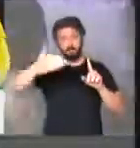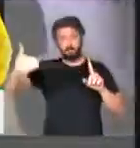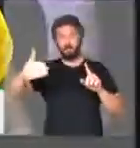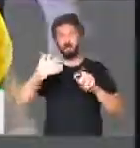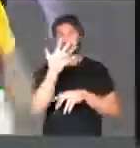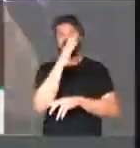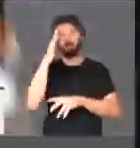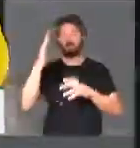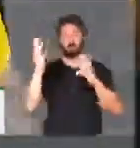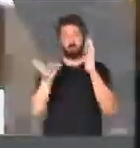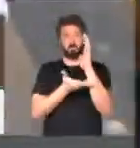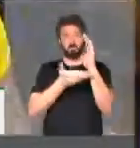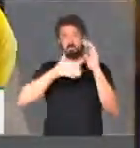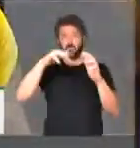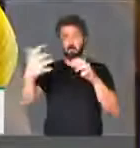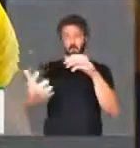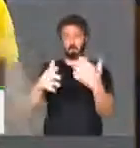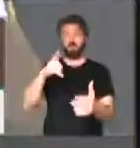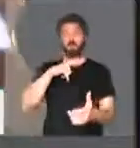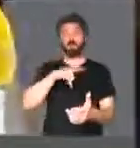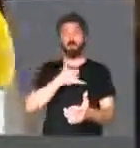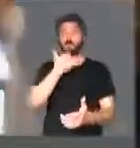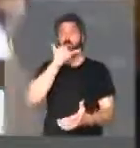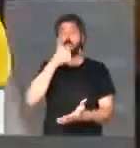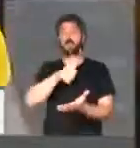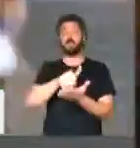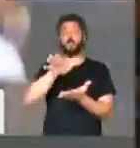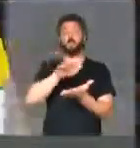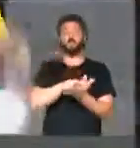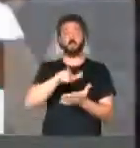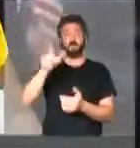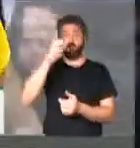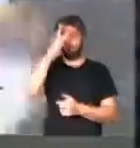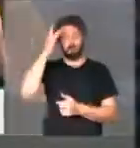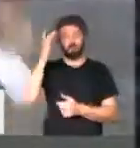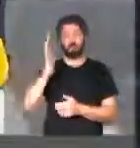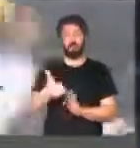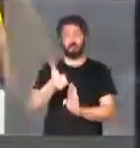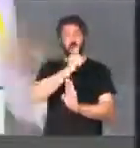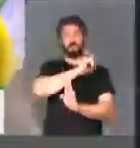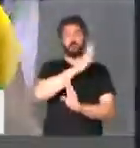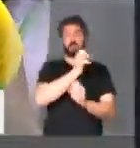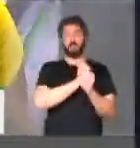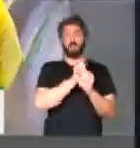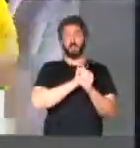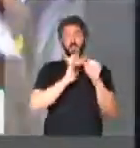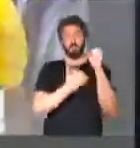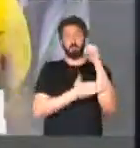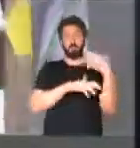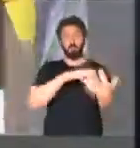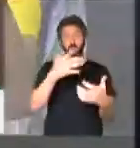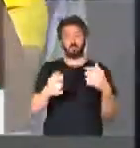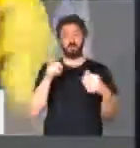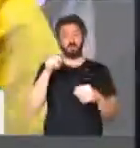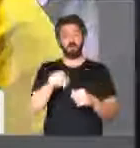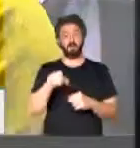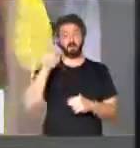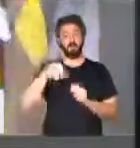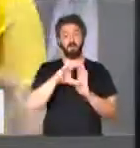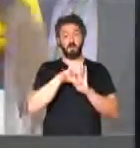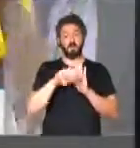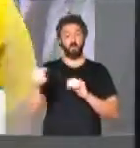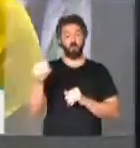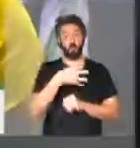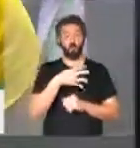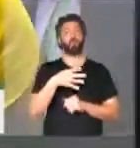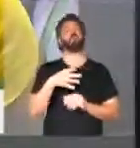do desmatamento, há anistia daqueles que já vêm desmatando há tanto tempo. Isso é mais um